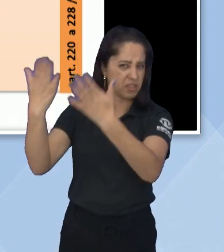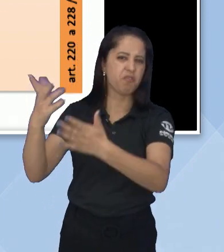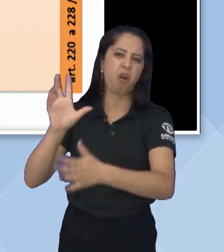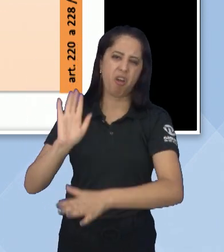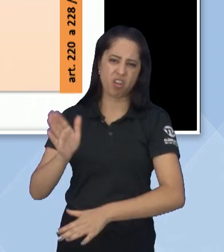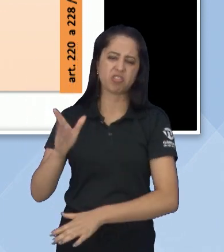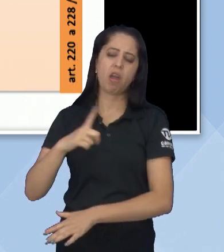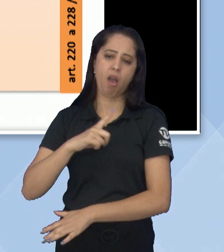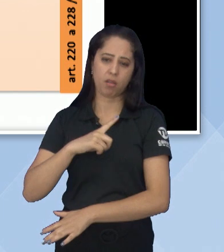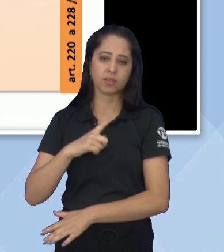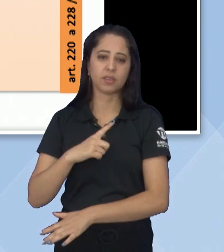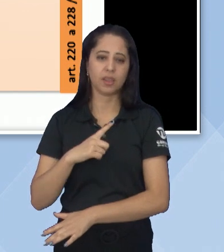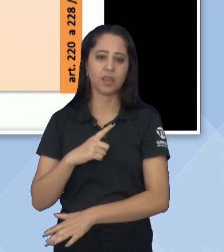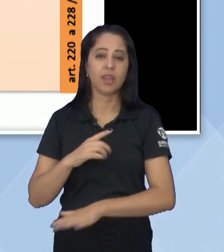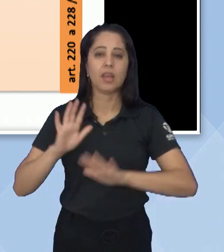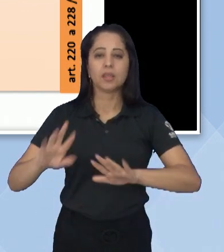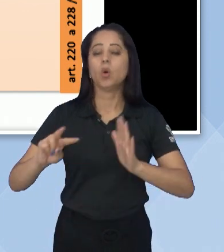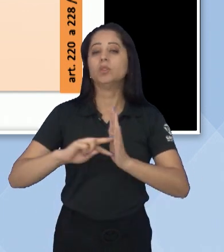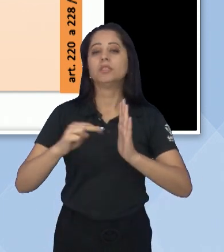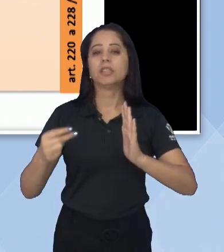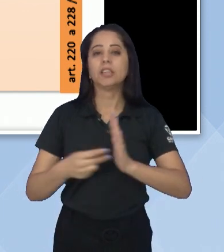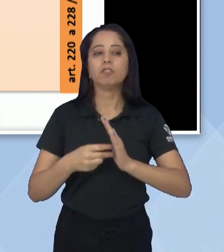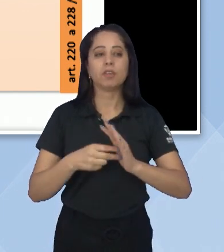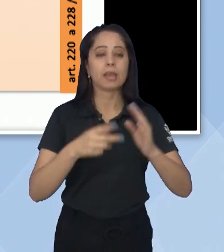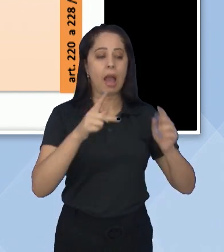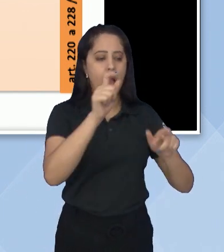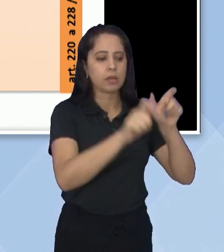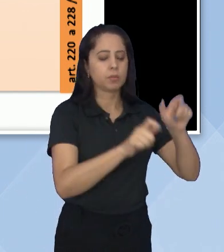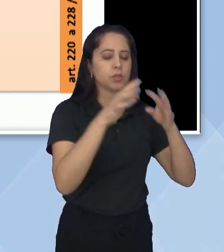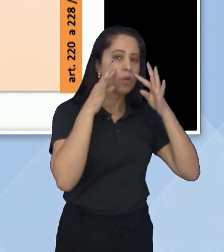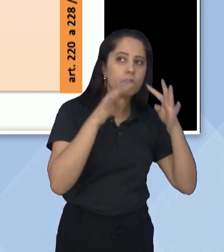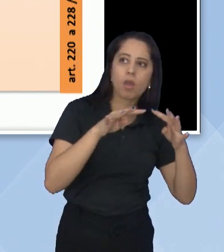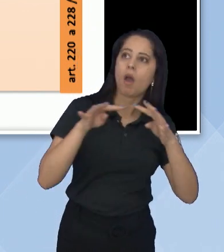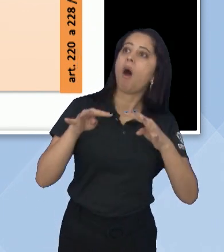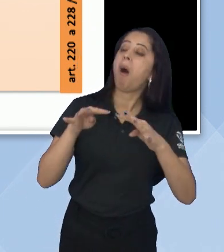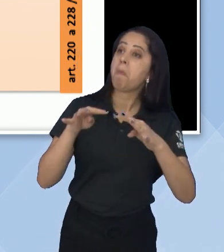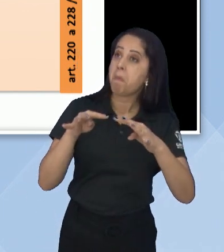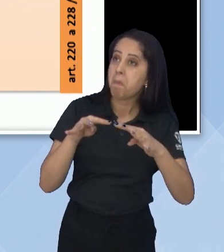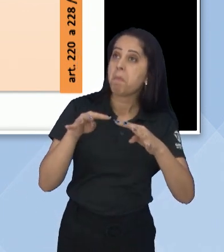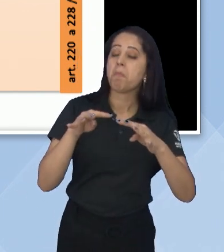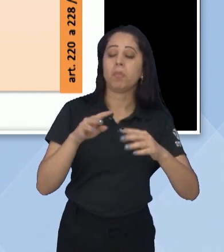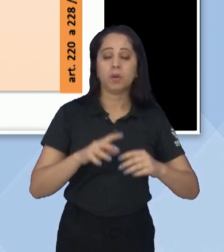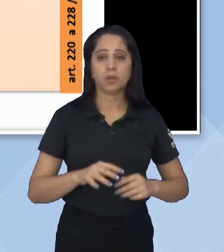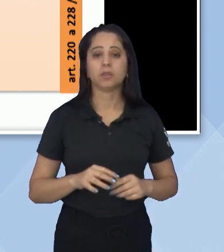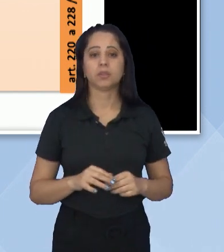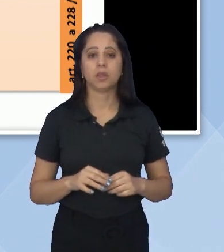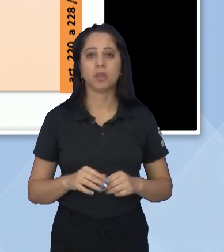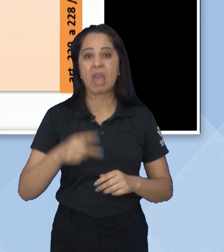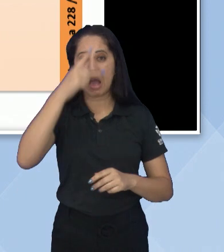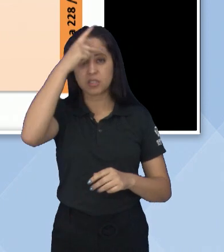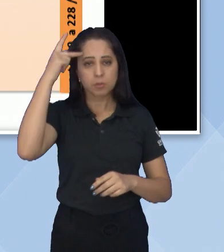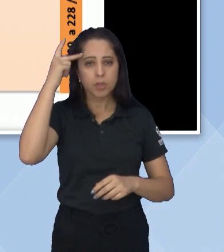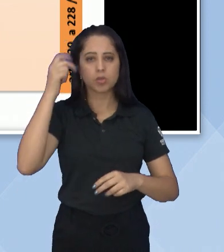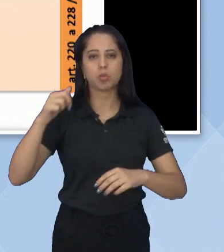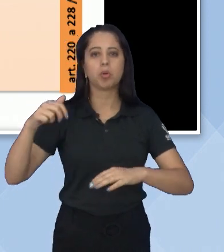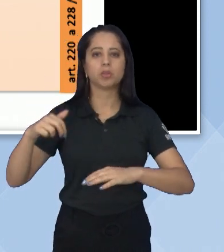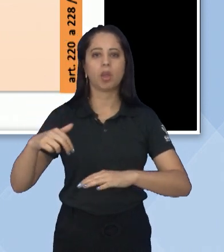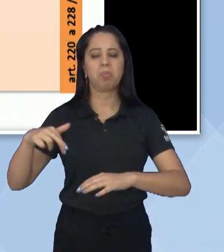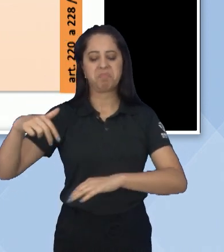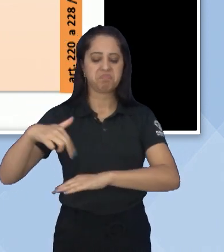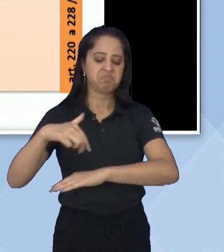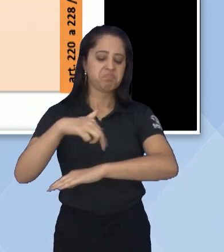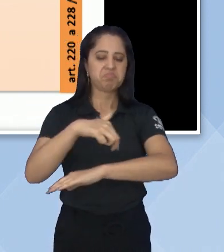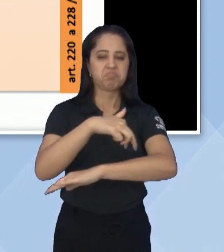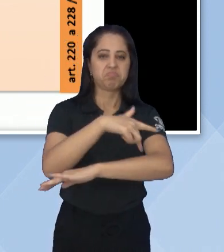dos prédios isso dá mais visibilidade para as pessoas cria confiança e segurança para as pessoas caminharem na rua queria convivência